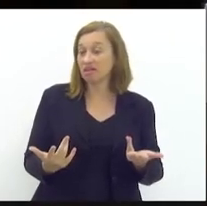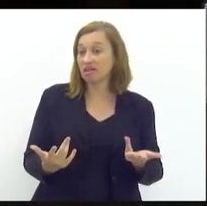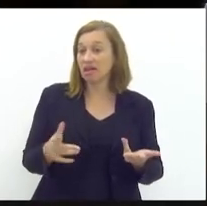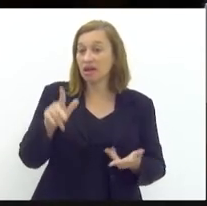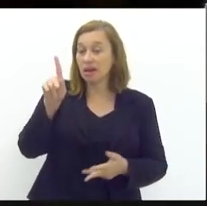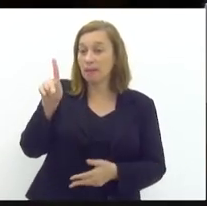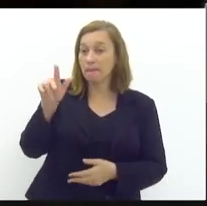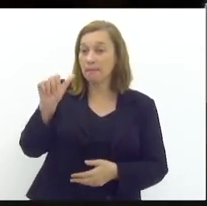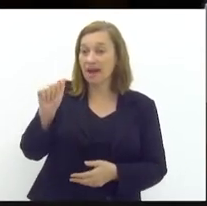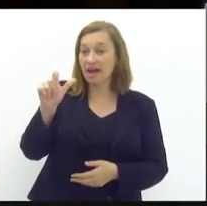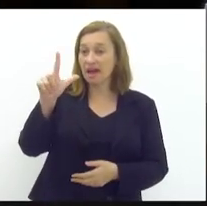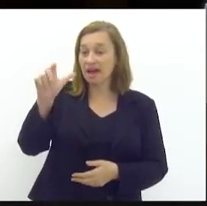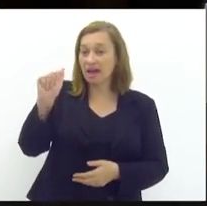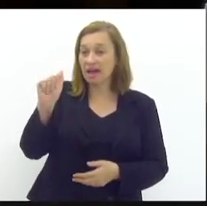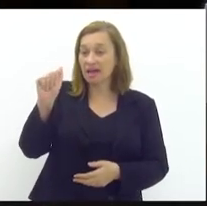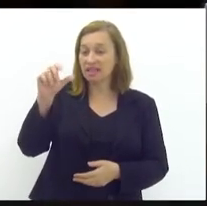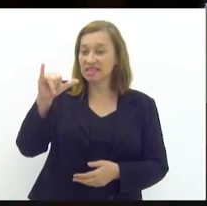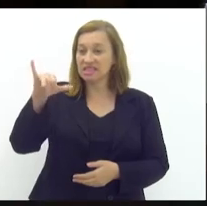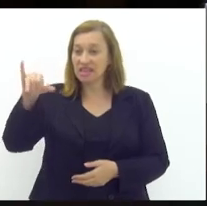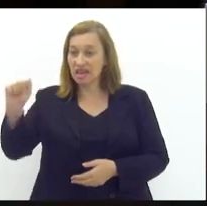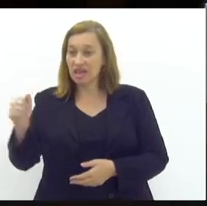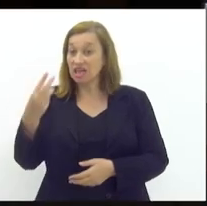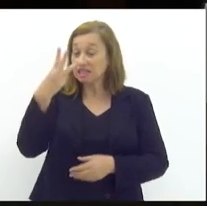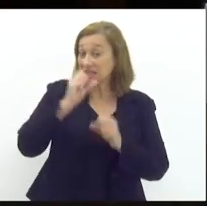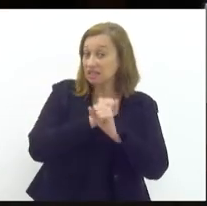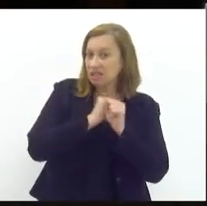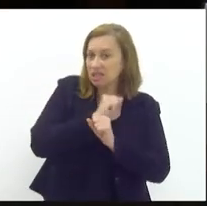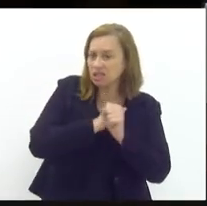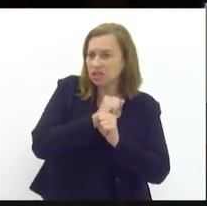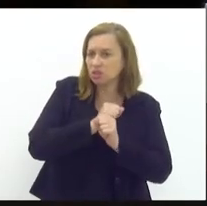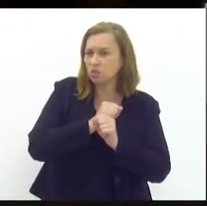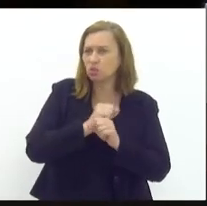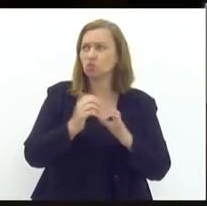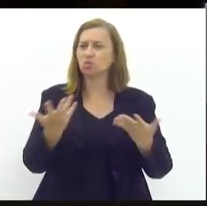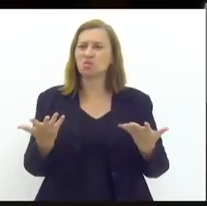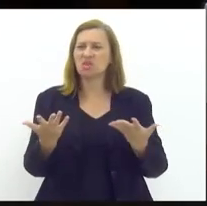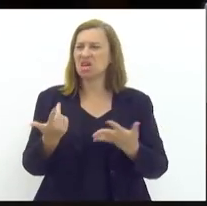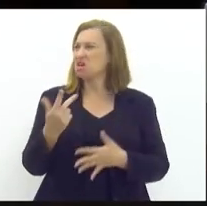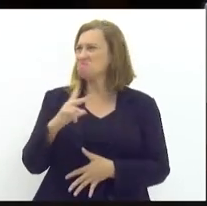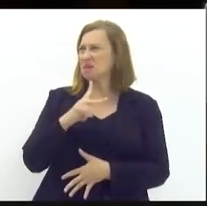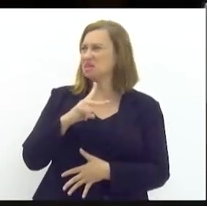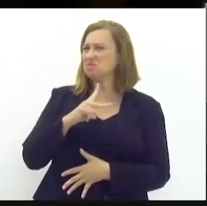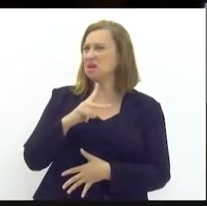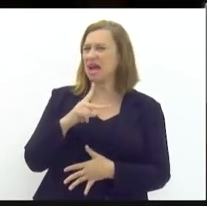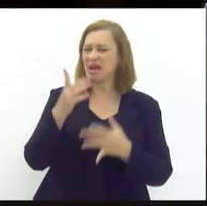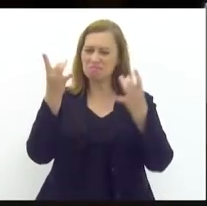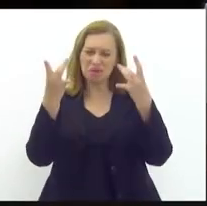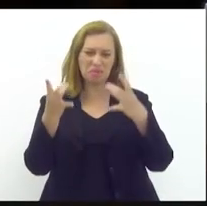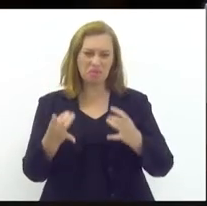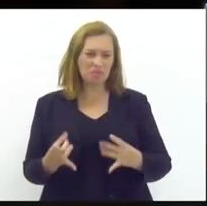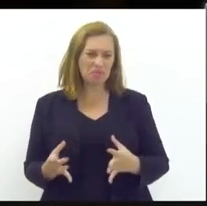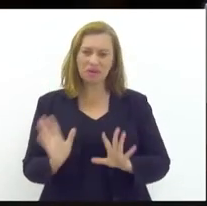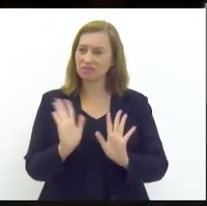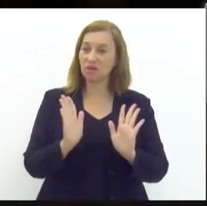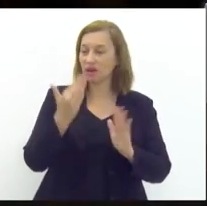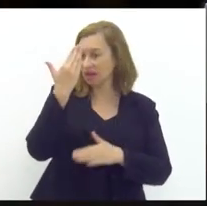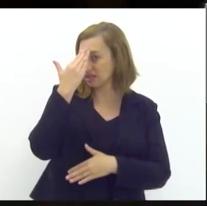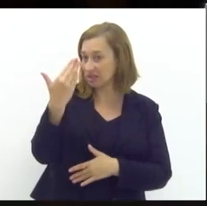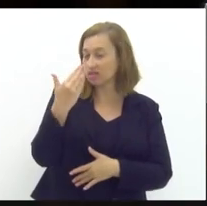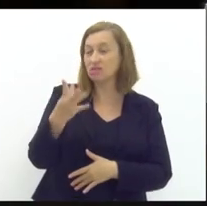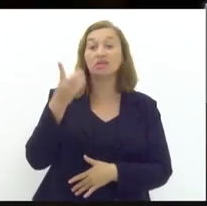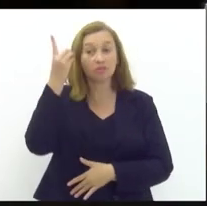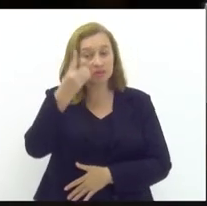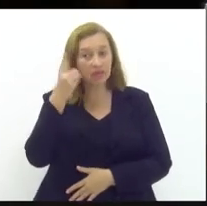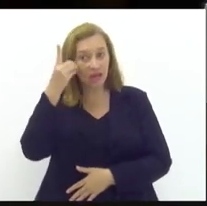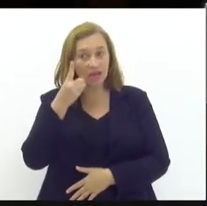para nascer 30 anos né a reforma tributária é essa mais ou menos desenhada eu não vou entrar em particularidades especificidades agradeço inclusive o